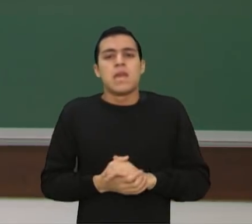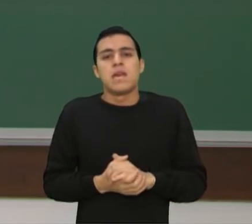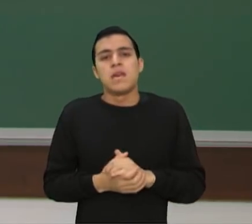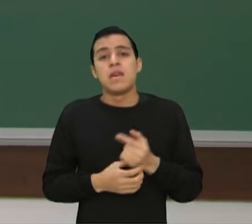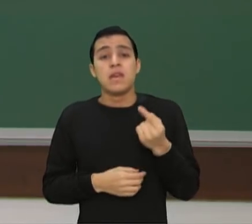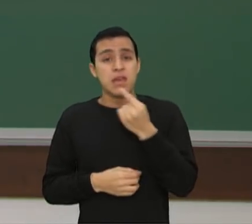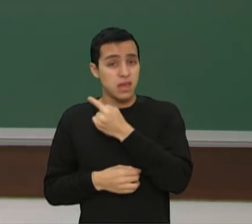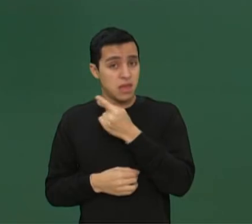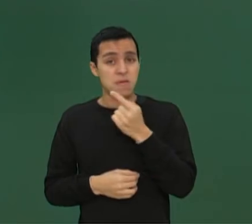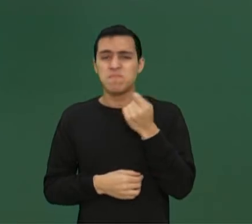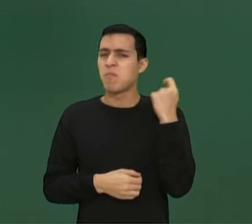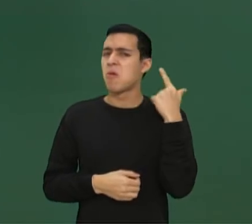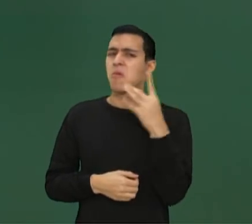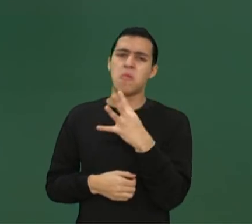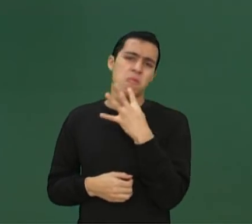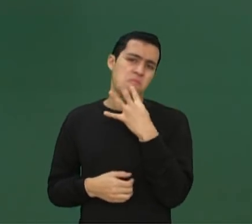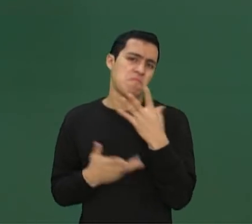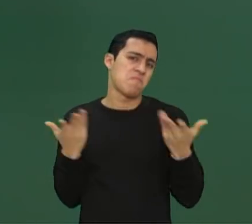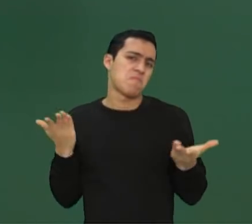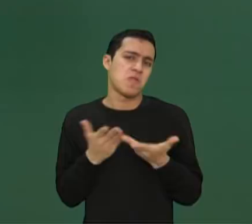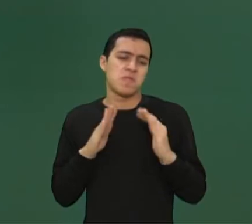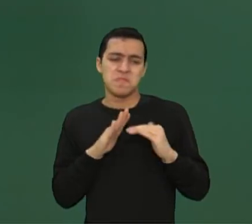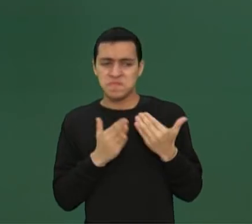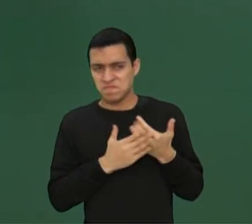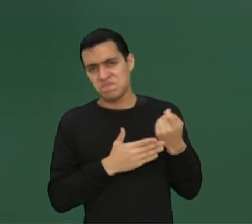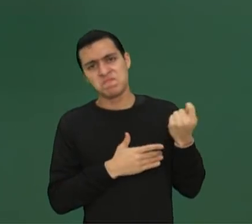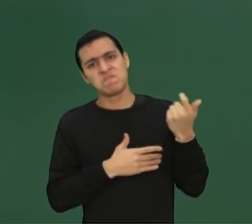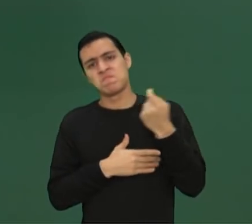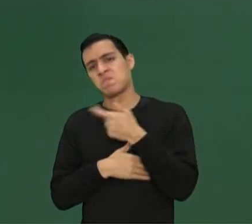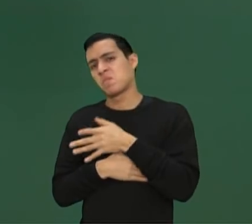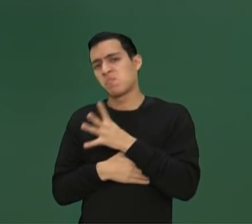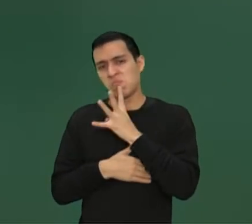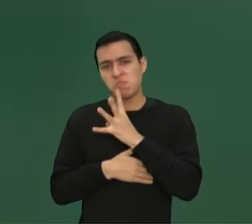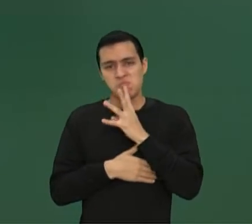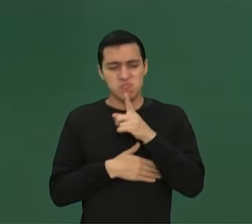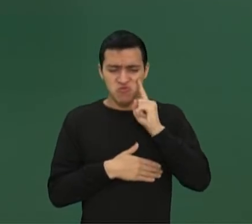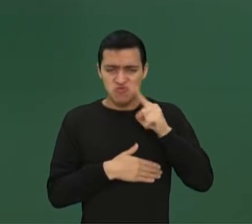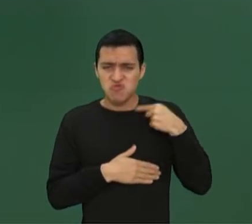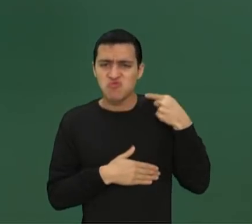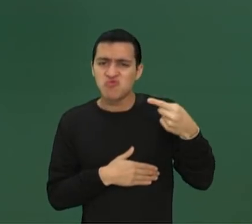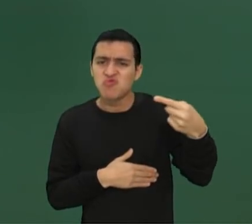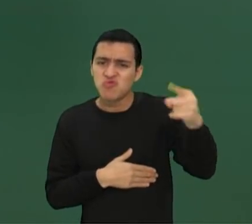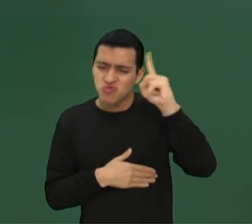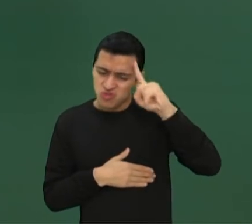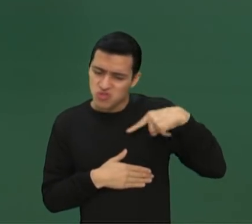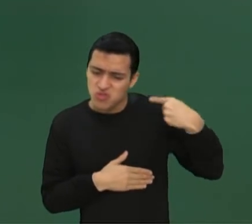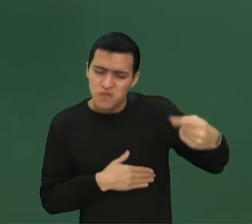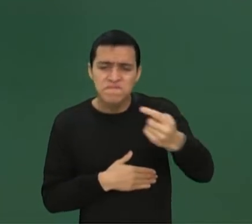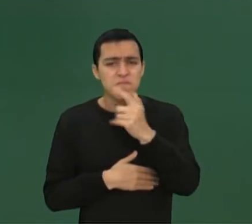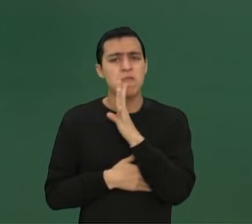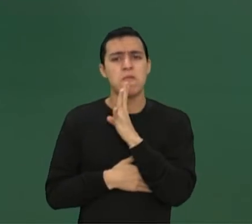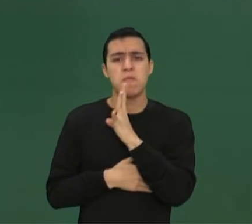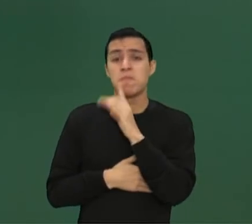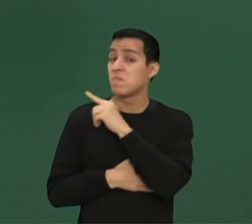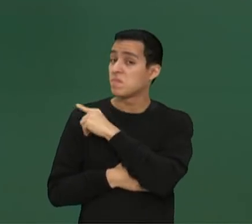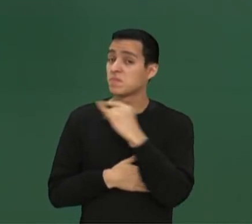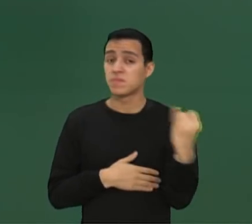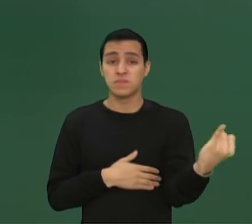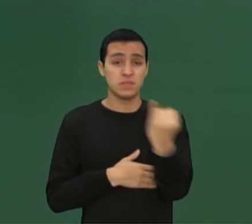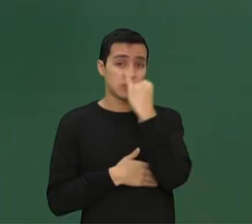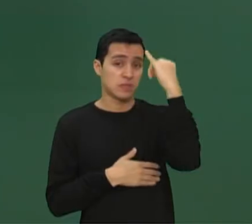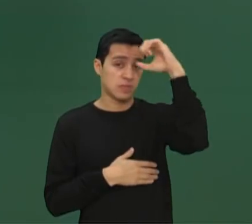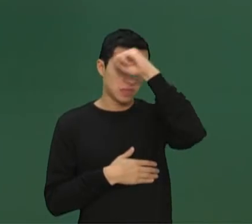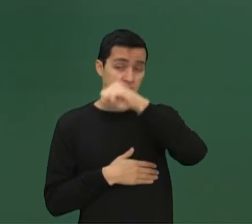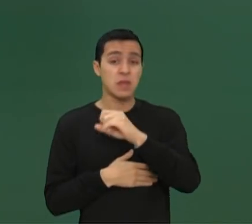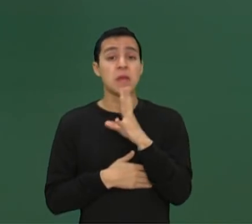é menos conhecido hoje em dia na escola ou no nosso dia a dia. Mas ele é importante aprender e entender ele porque